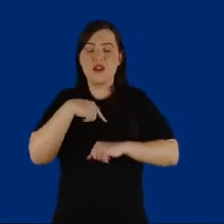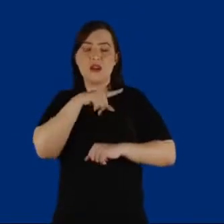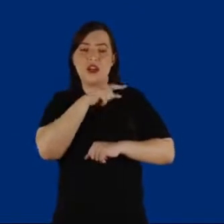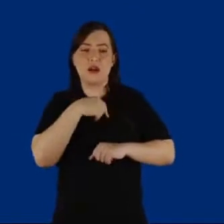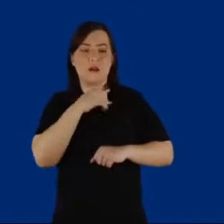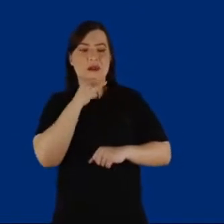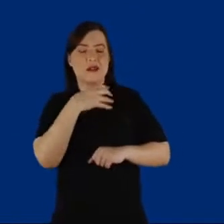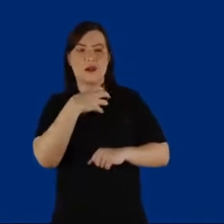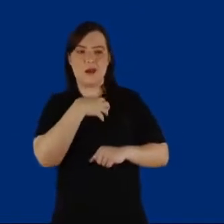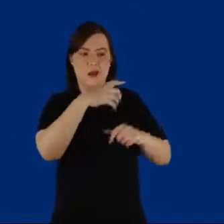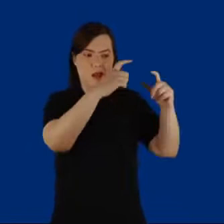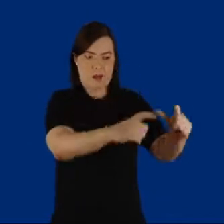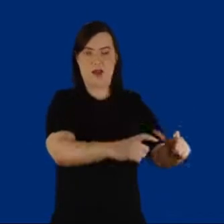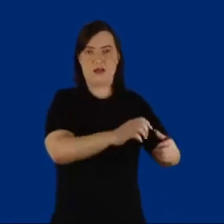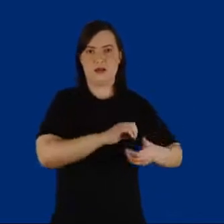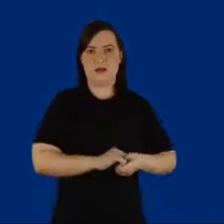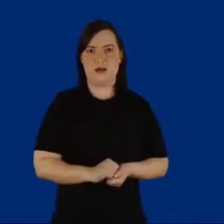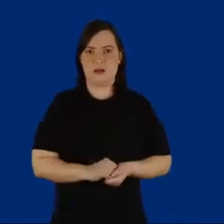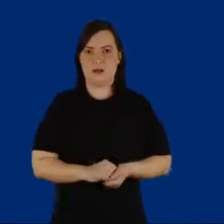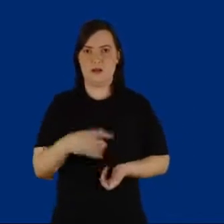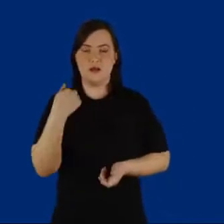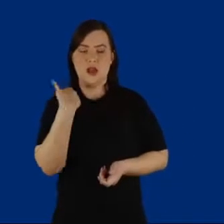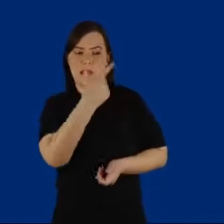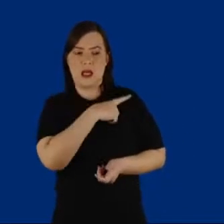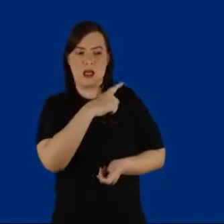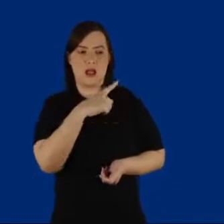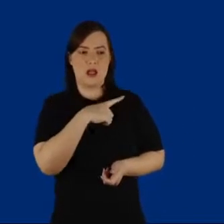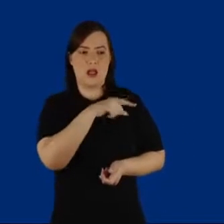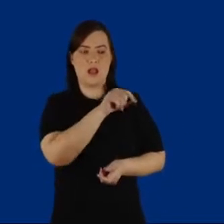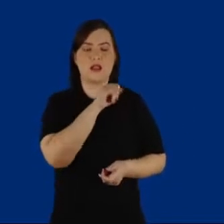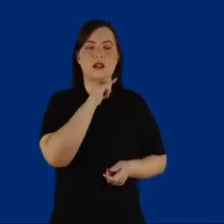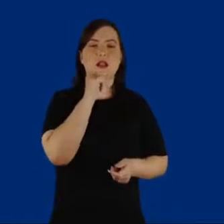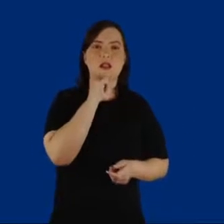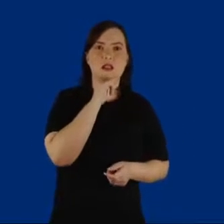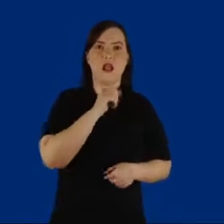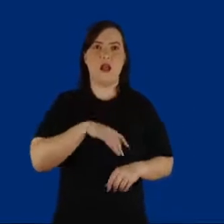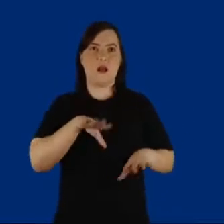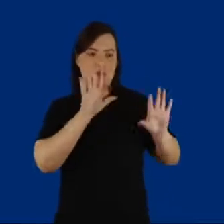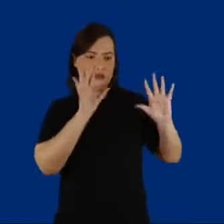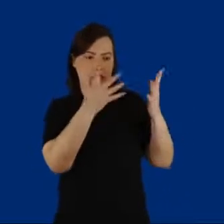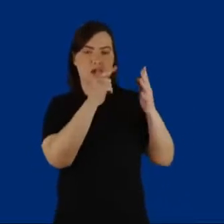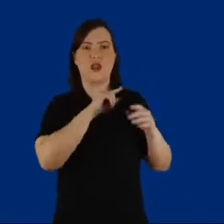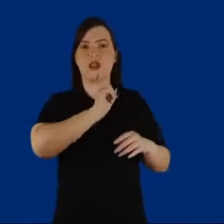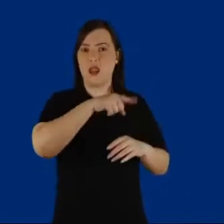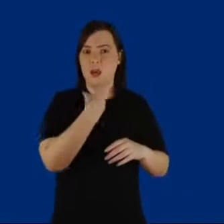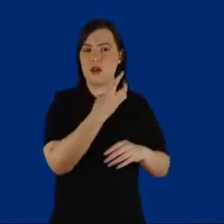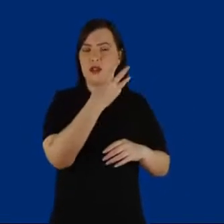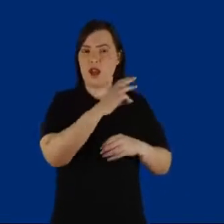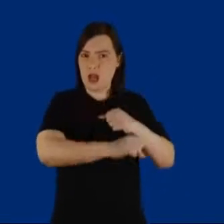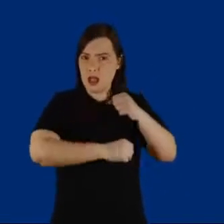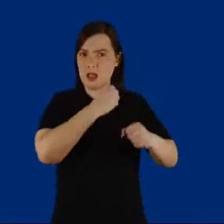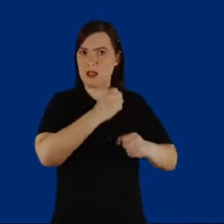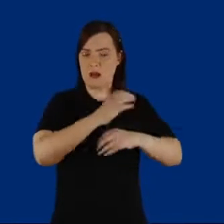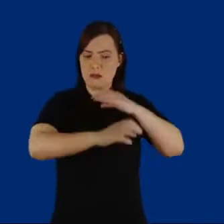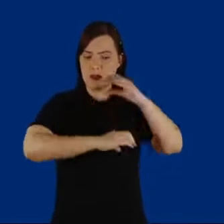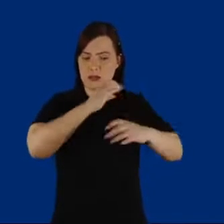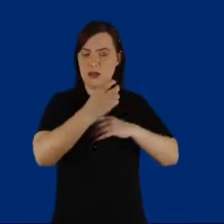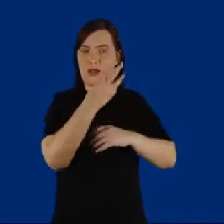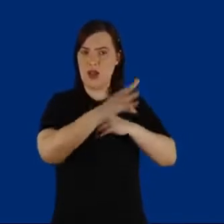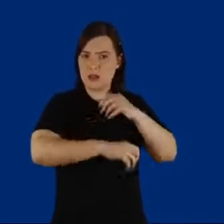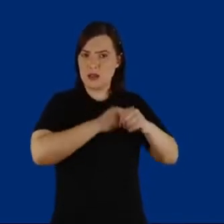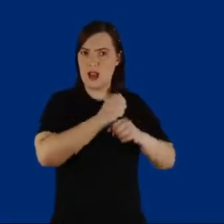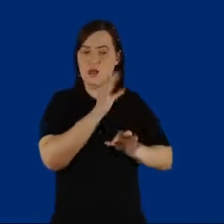tipo de espaço. E aqui nós temos um exemplo de um show depois de 3 anos, um ciclo de 3 anos do